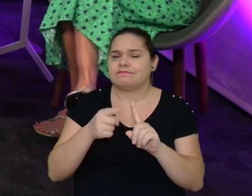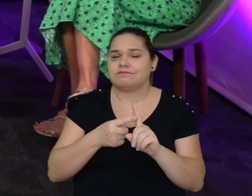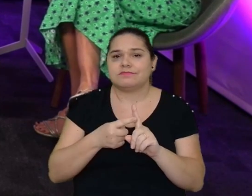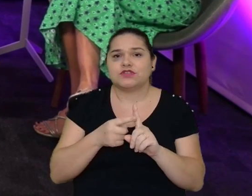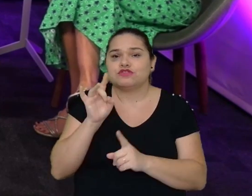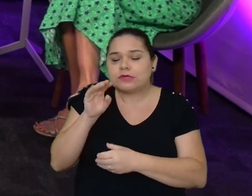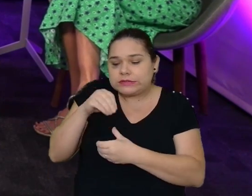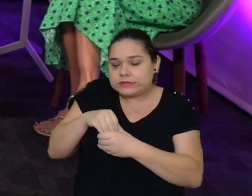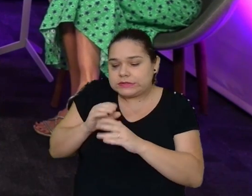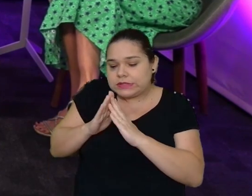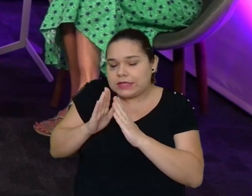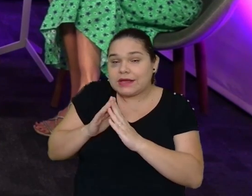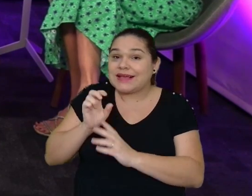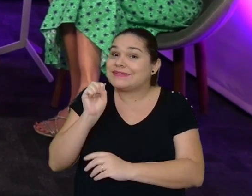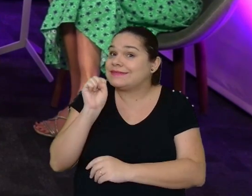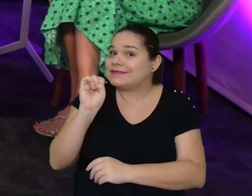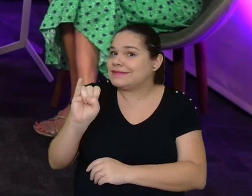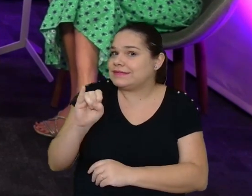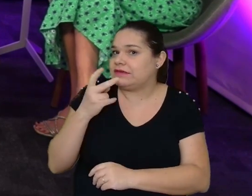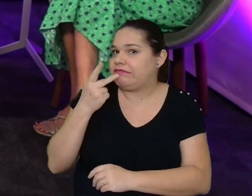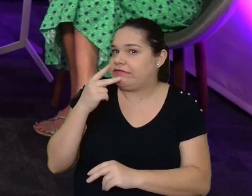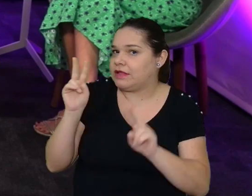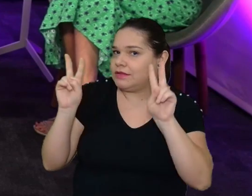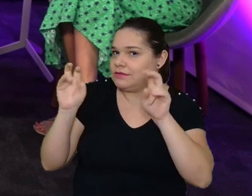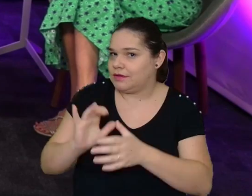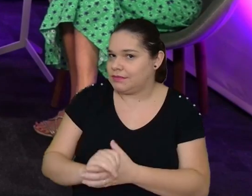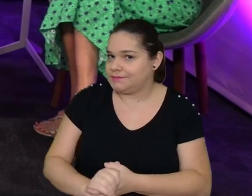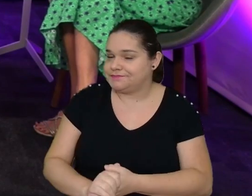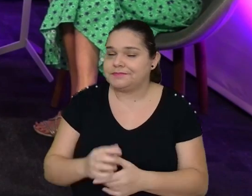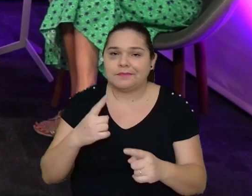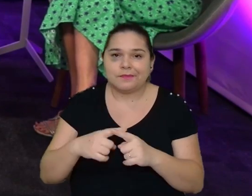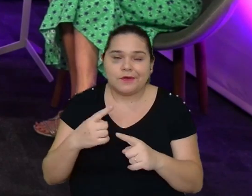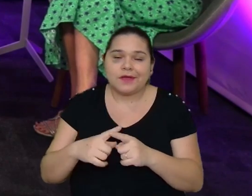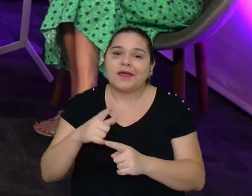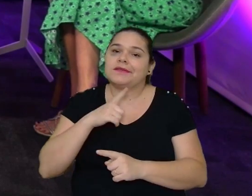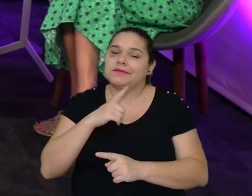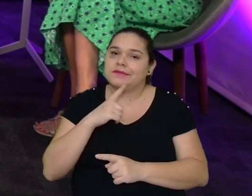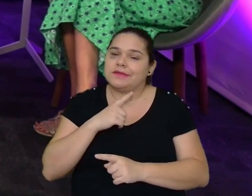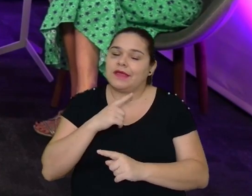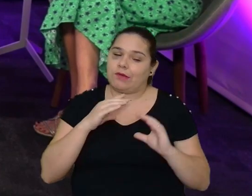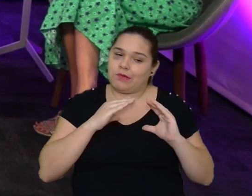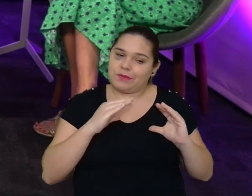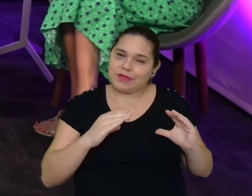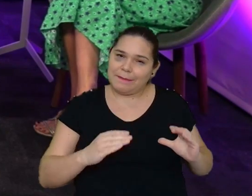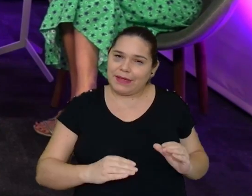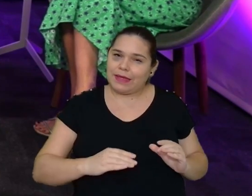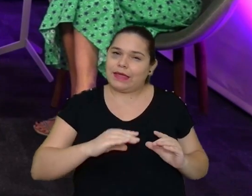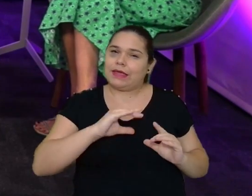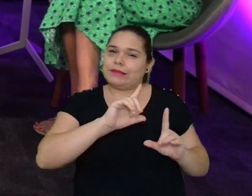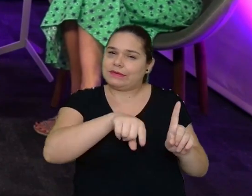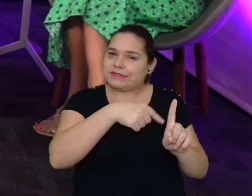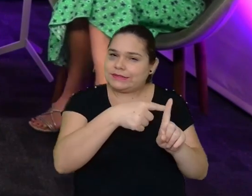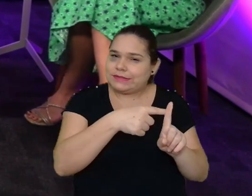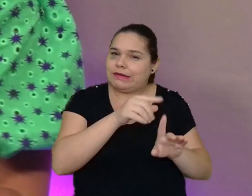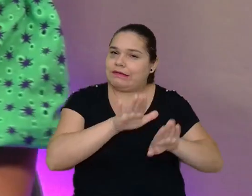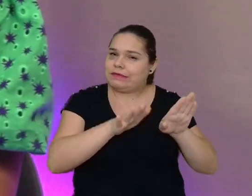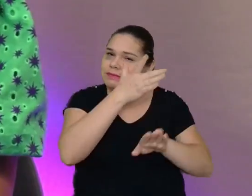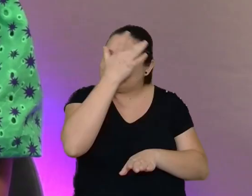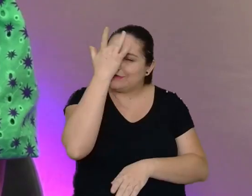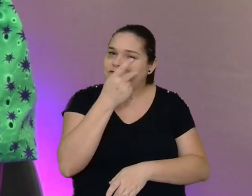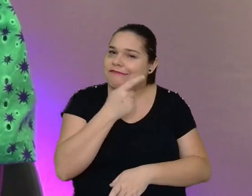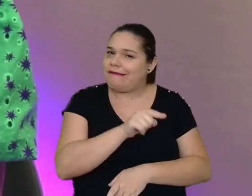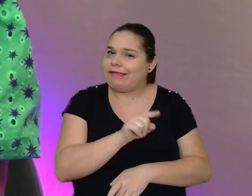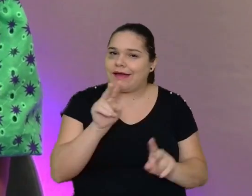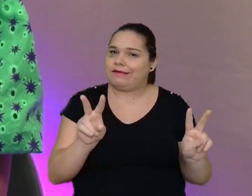quando eram debatidos, né? Considerando que, enfim, né, tem um viés comportamental, cristão, que diminui a frequência desse tipo